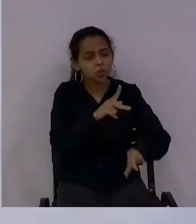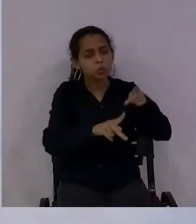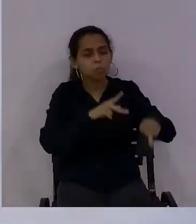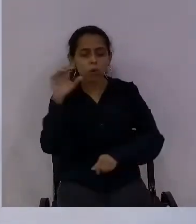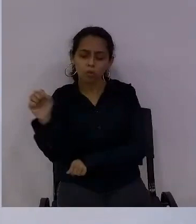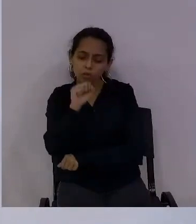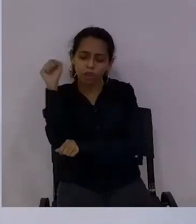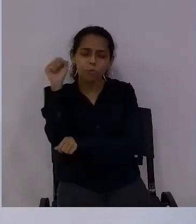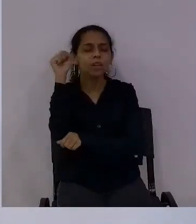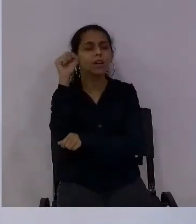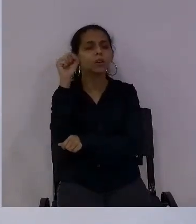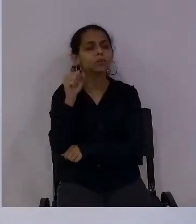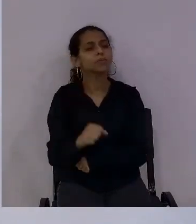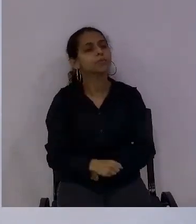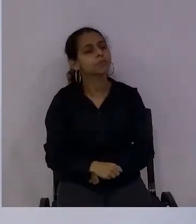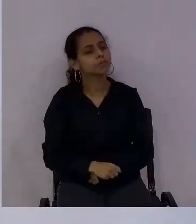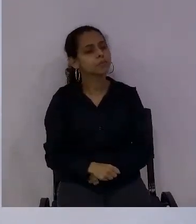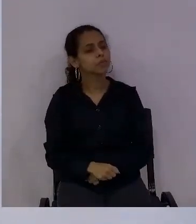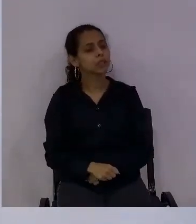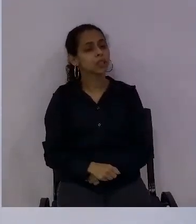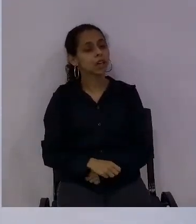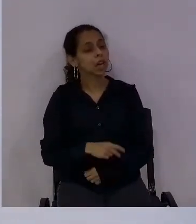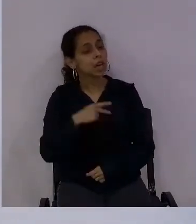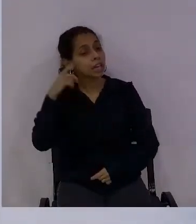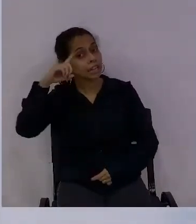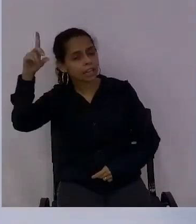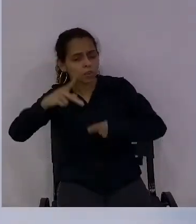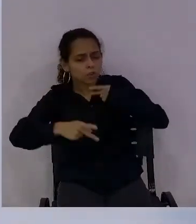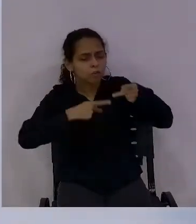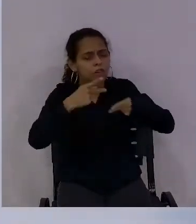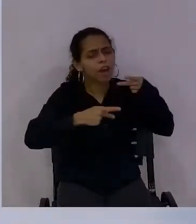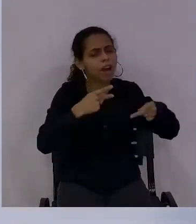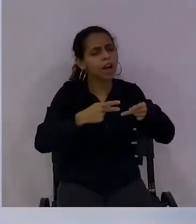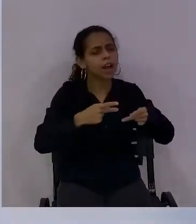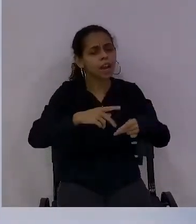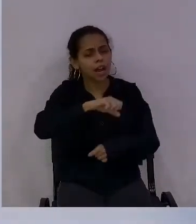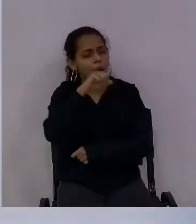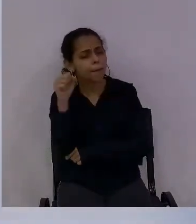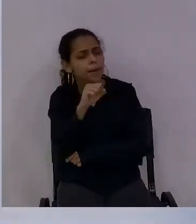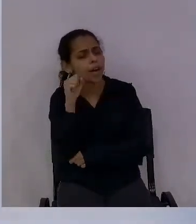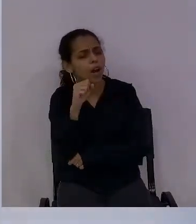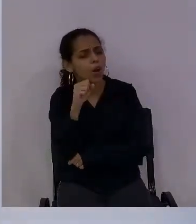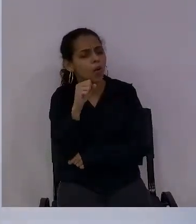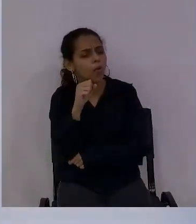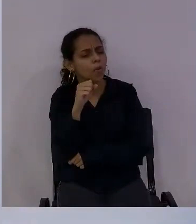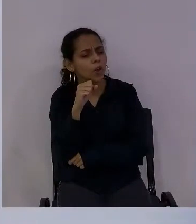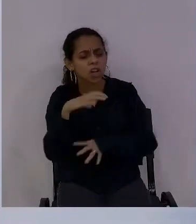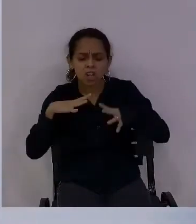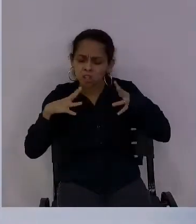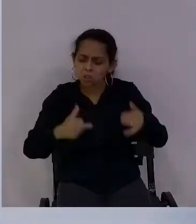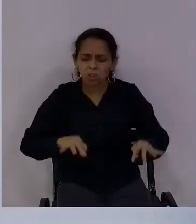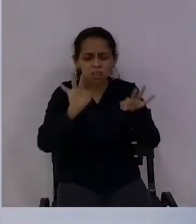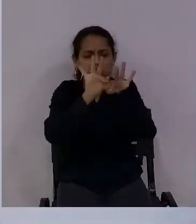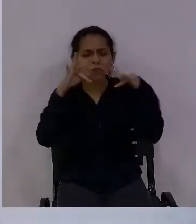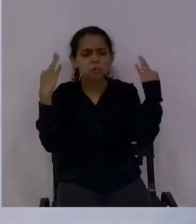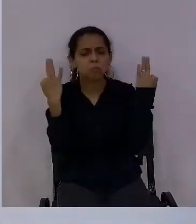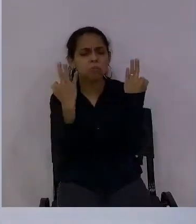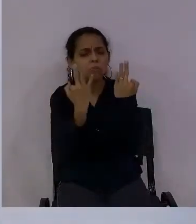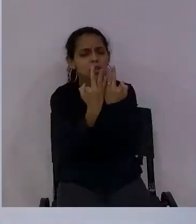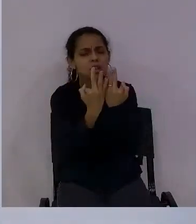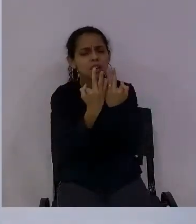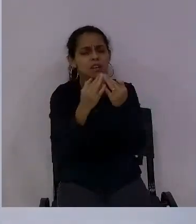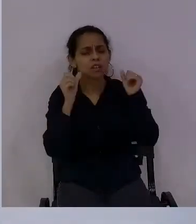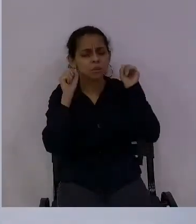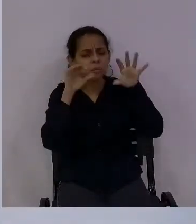ti serão benditas todas as famílias da terra, é porque a partir deste descendente de Abraão, a salvação se estenderia a todos